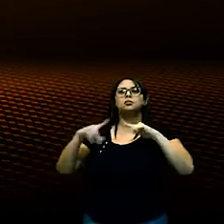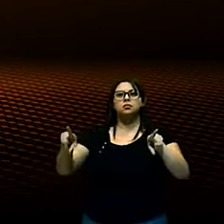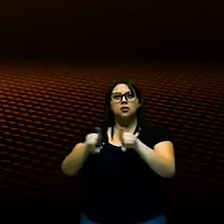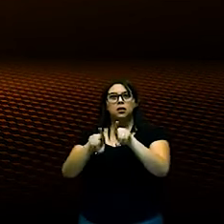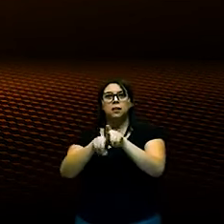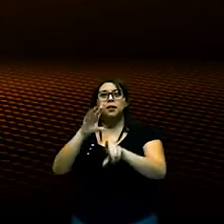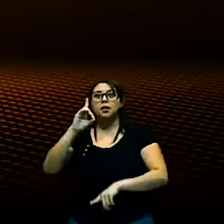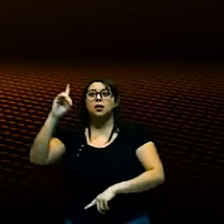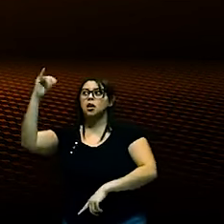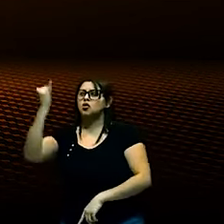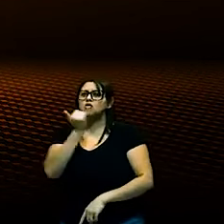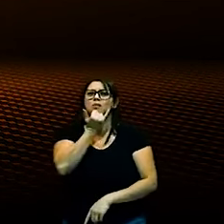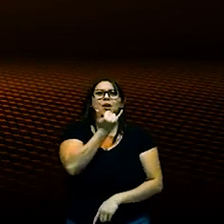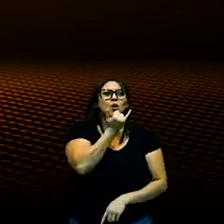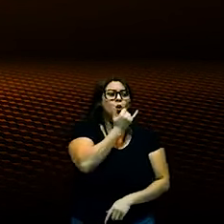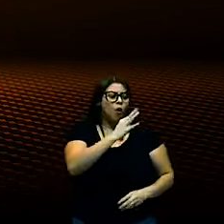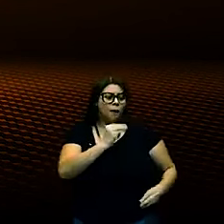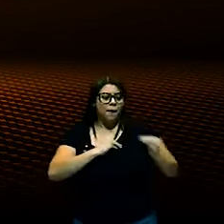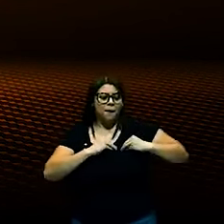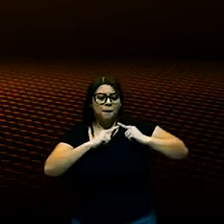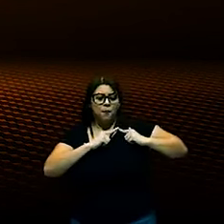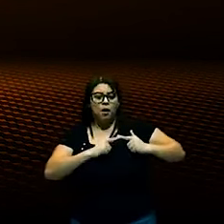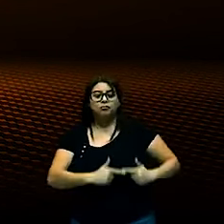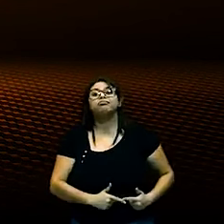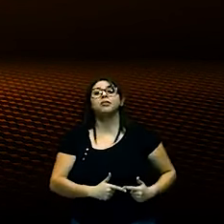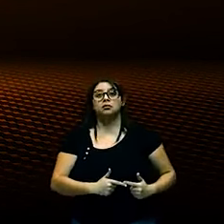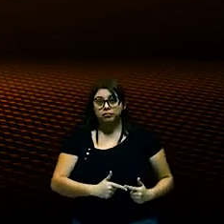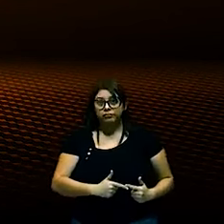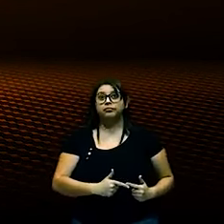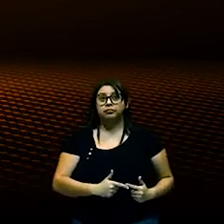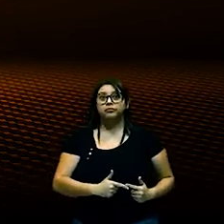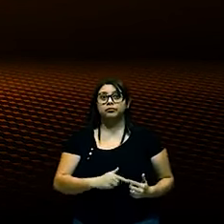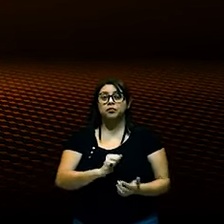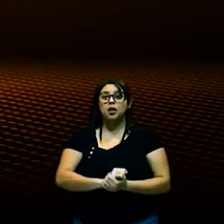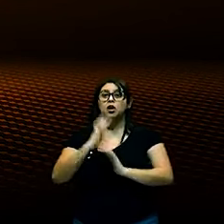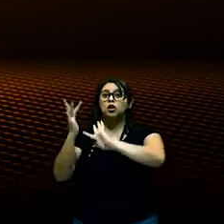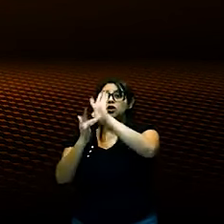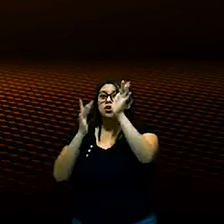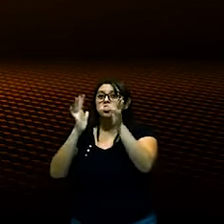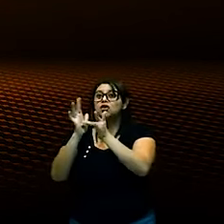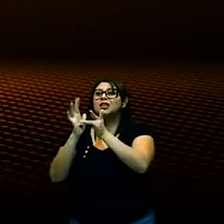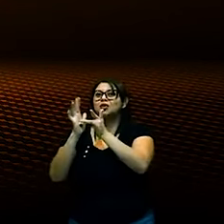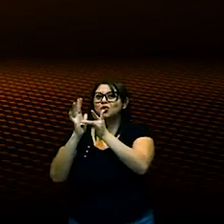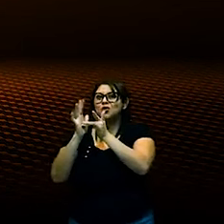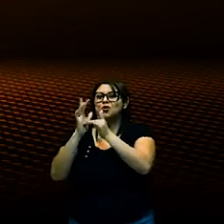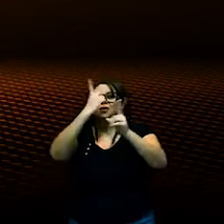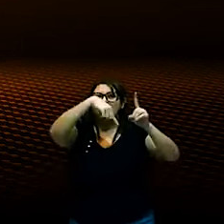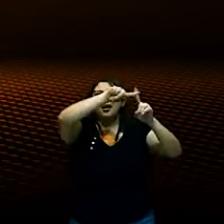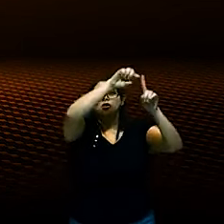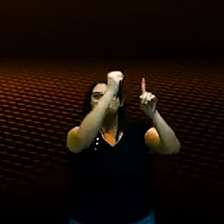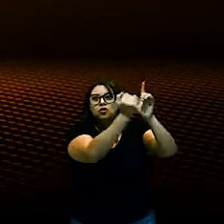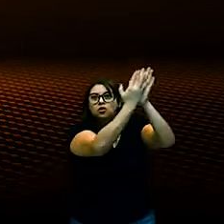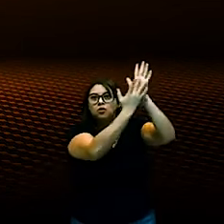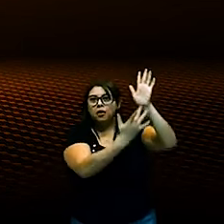os nossos pecados e colocou na conta de Cristo, e pegou a justiça de Cristo e colocou na nossa conta. Então, quando Deus olha